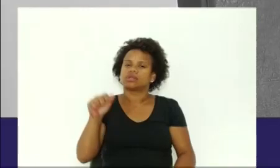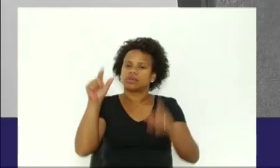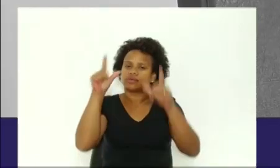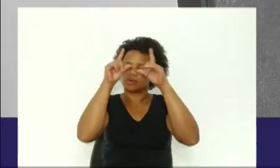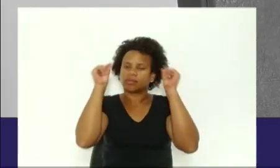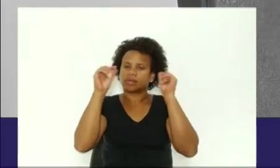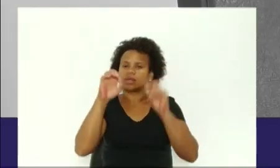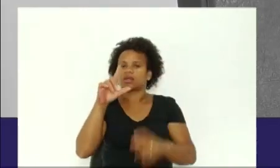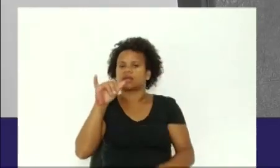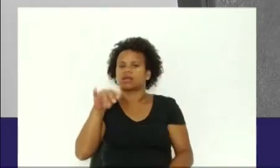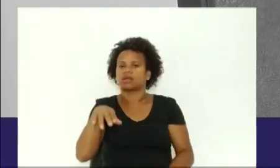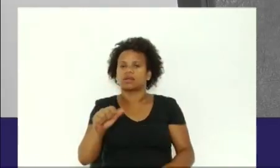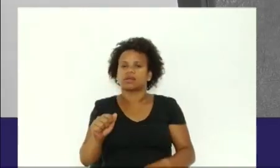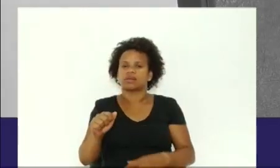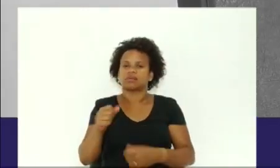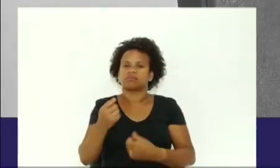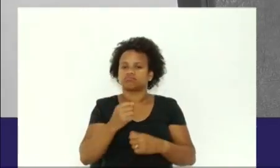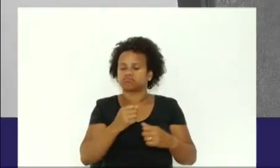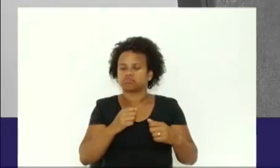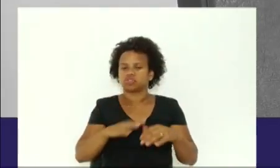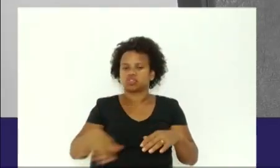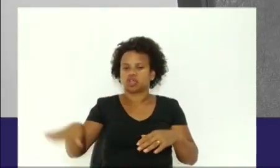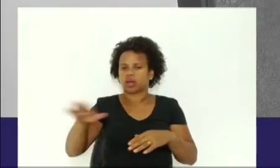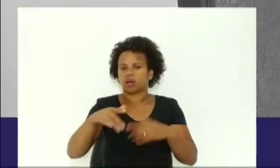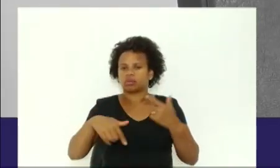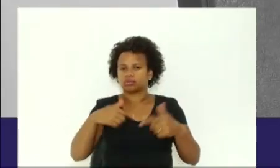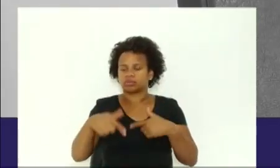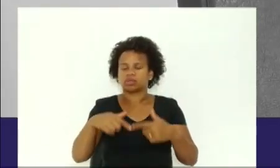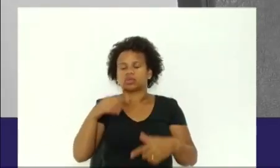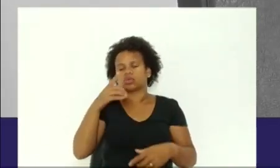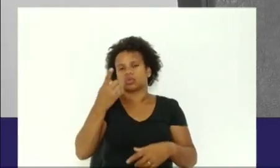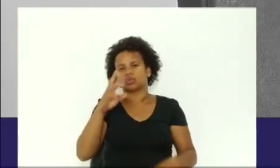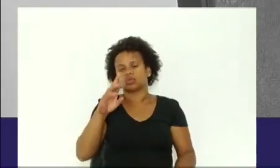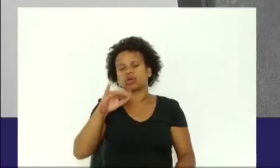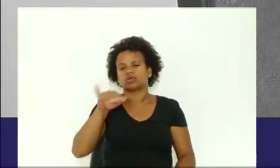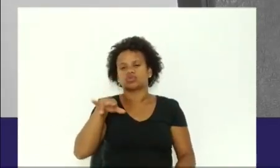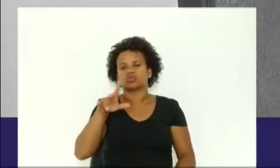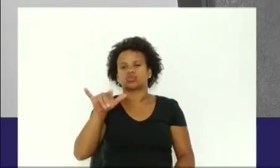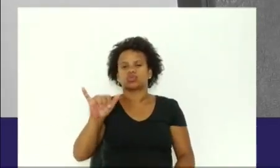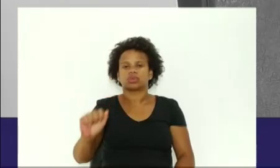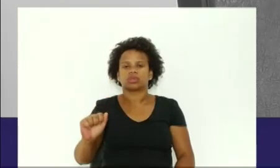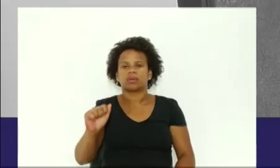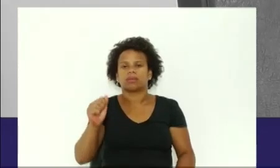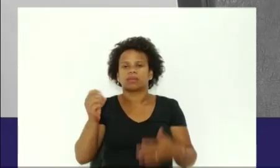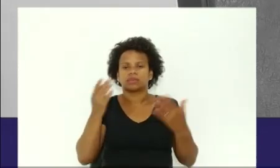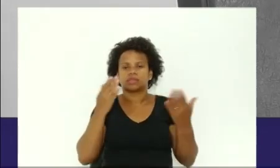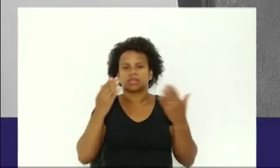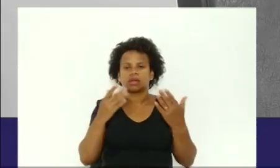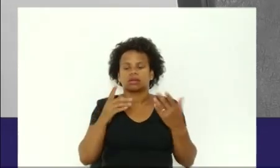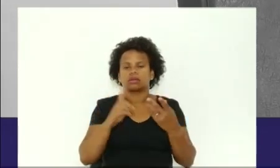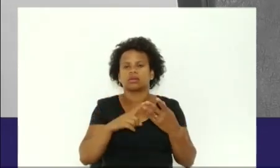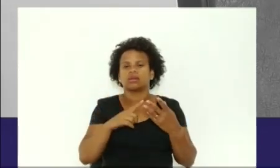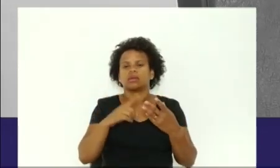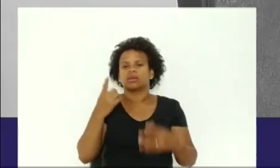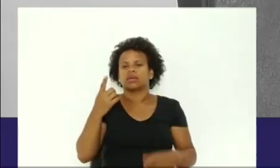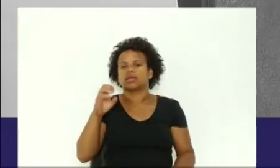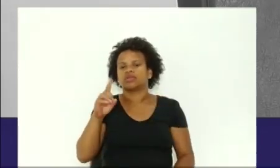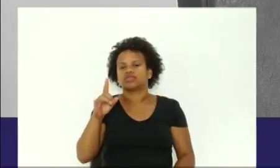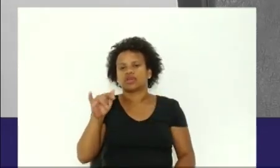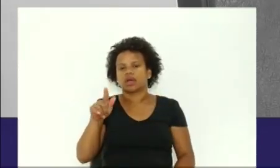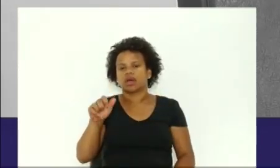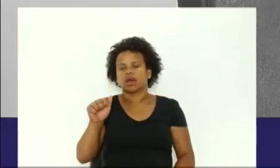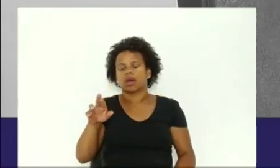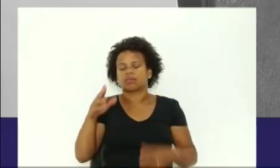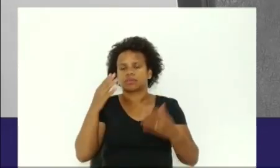serviços gerais, doutora Júlia, psiquiatra, doutor Edgar, psiquiatra, Jéssica,